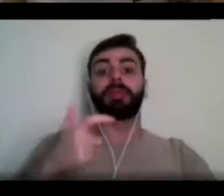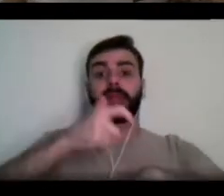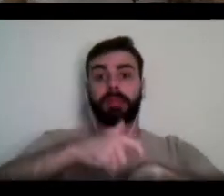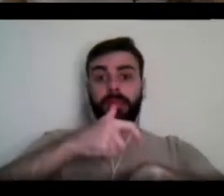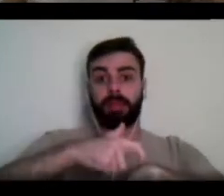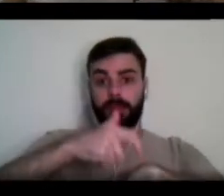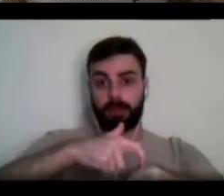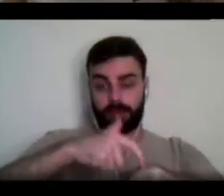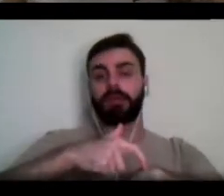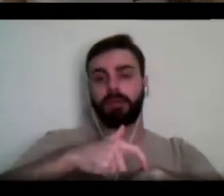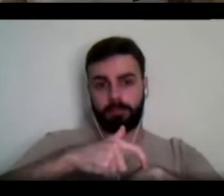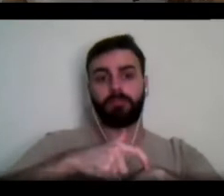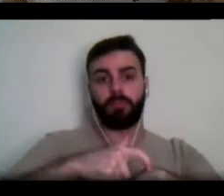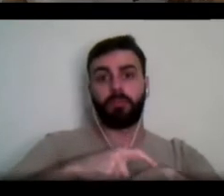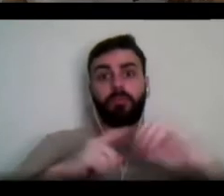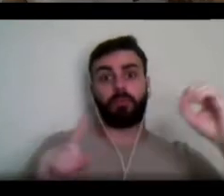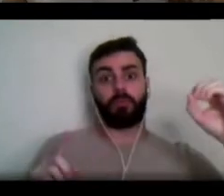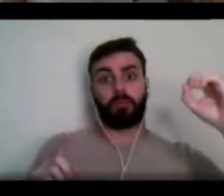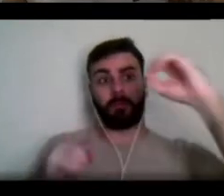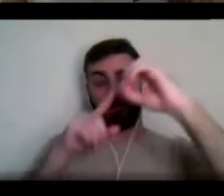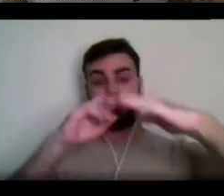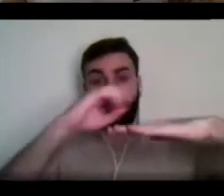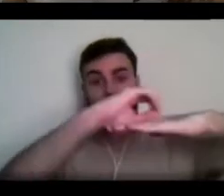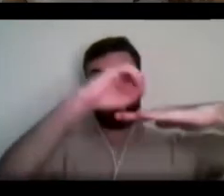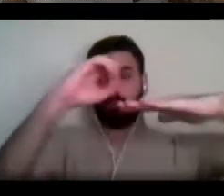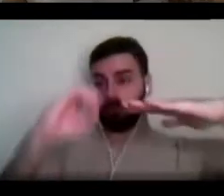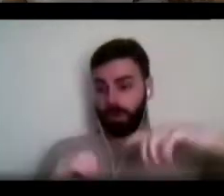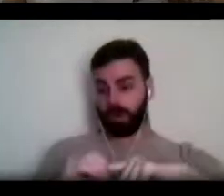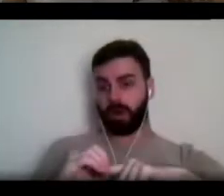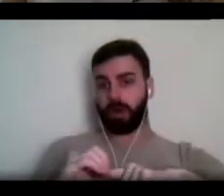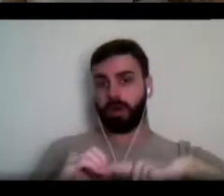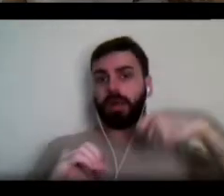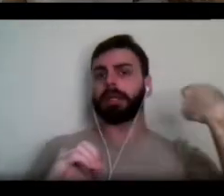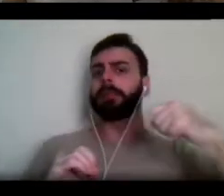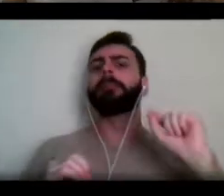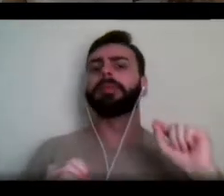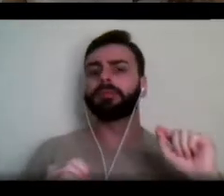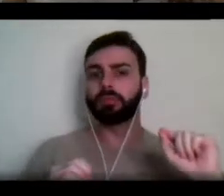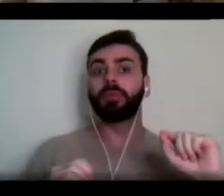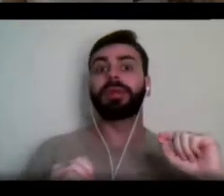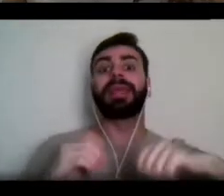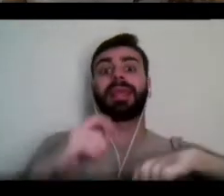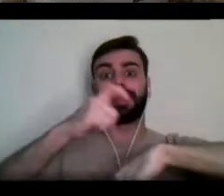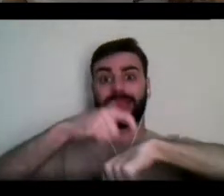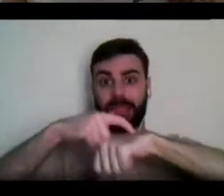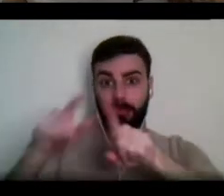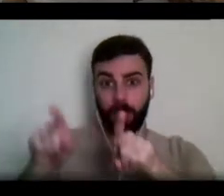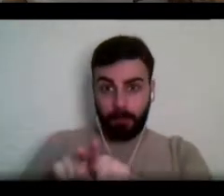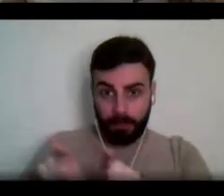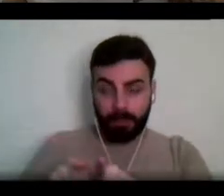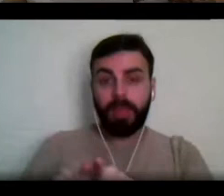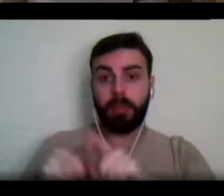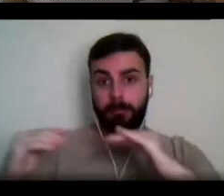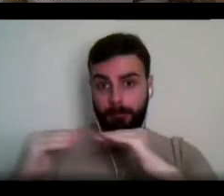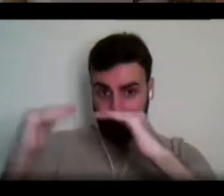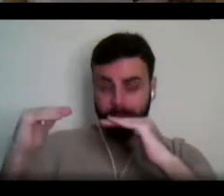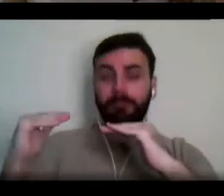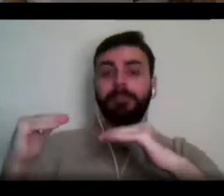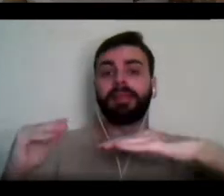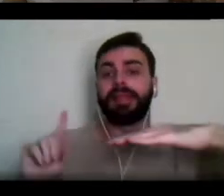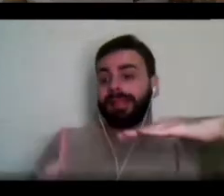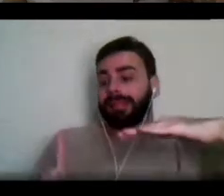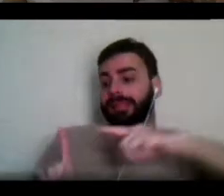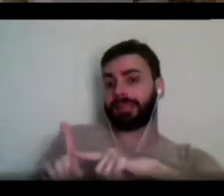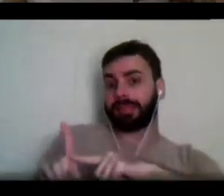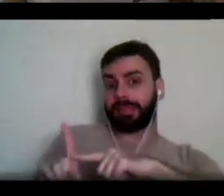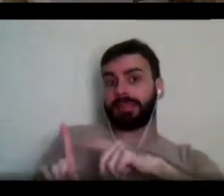tem é que o tempo, né, de queda do ovo tem que ser igual ao tempo